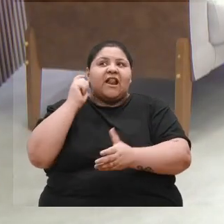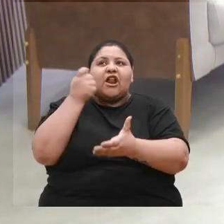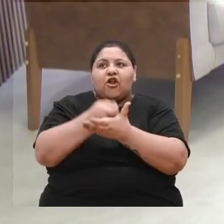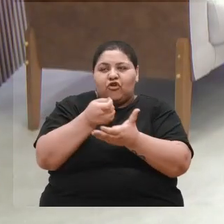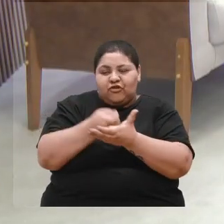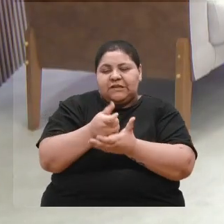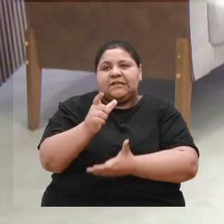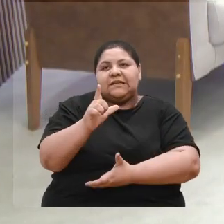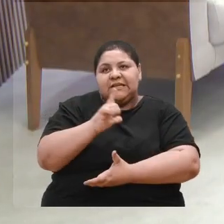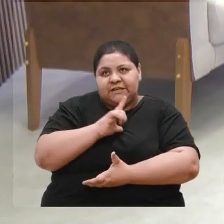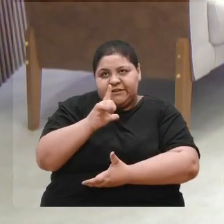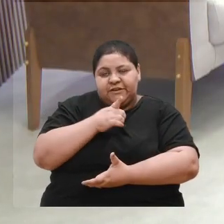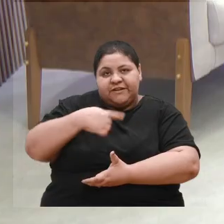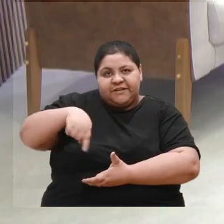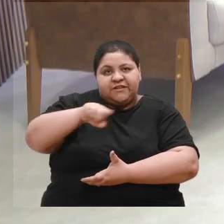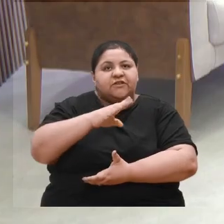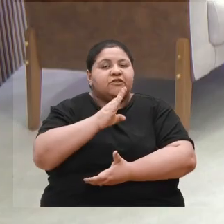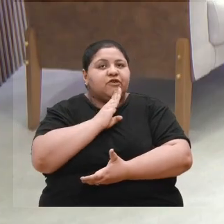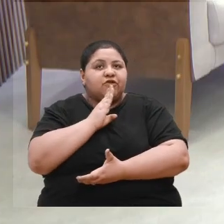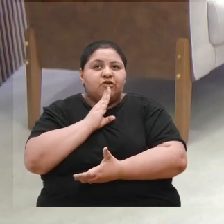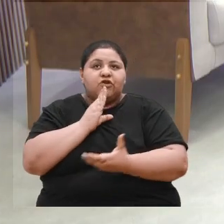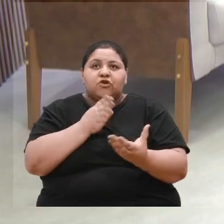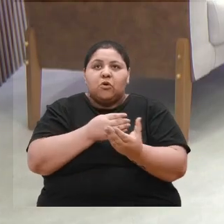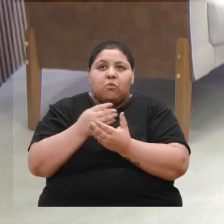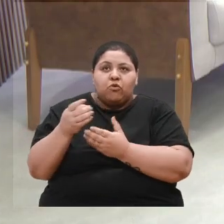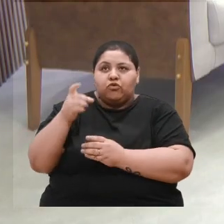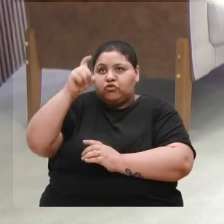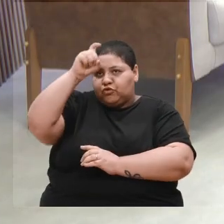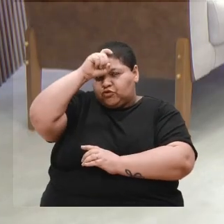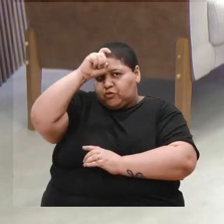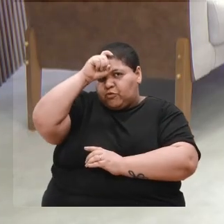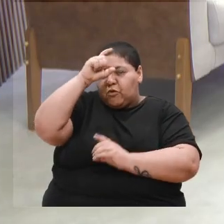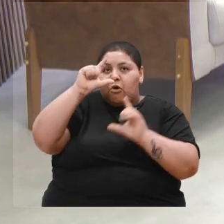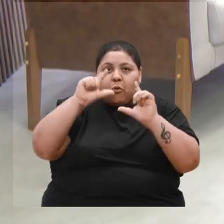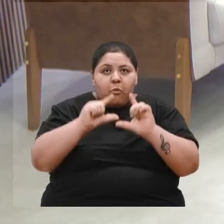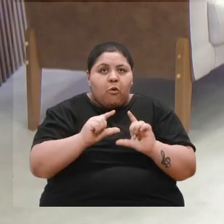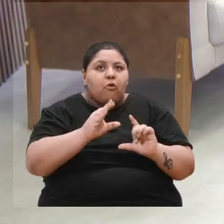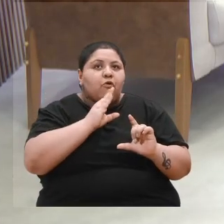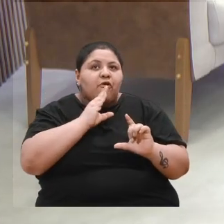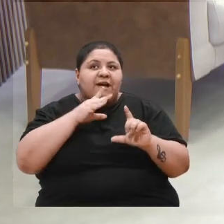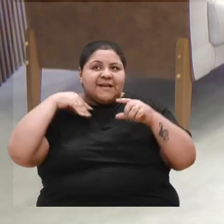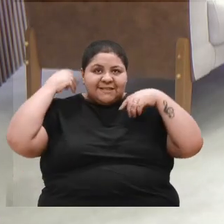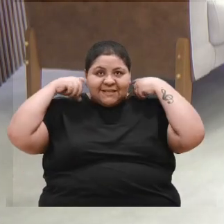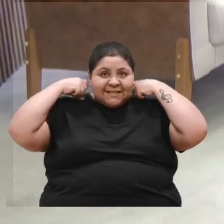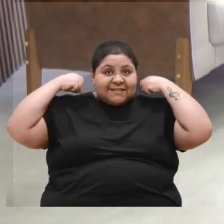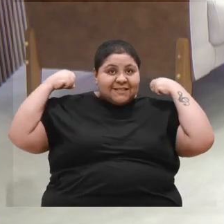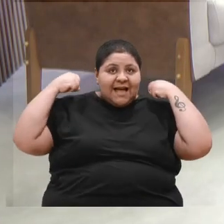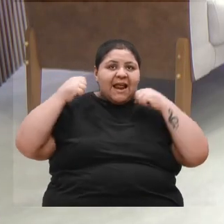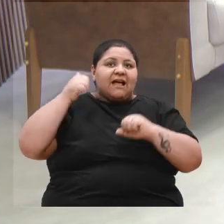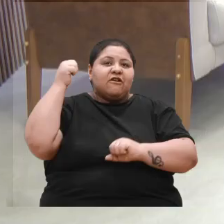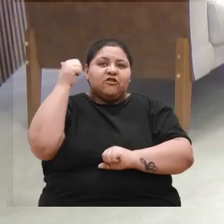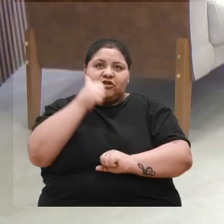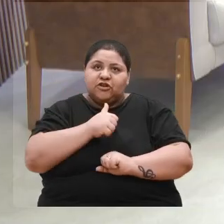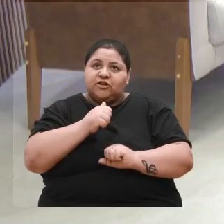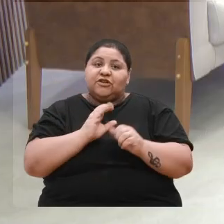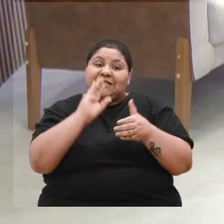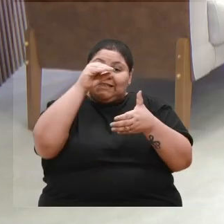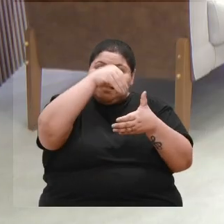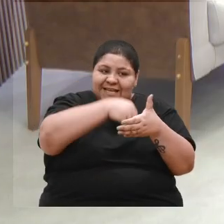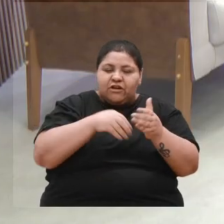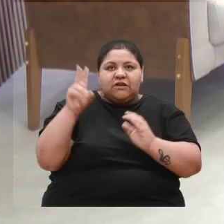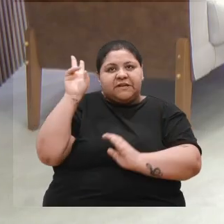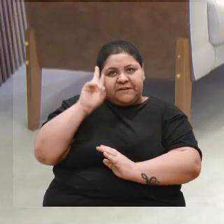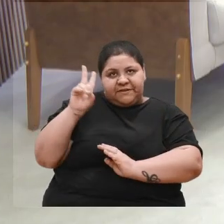luta, e teve. A gente conhece muito Zumbi, pouco se conhece a Dandara. As mulheres que tiveram o tempo inteiro